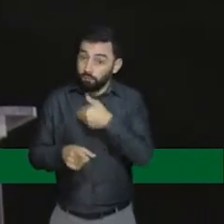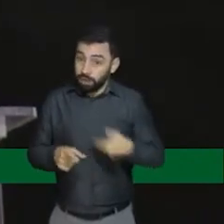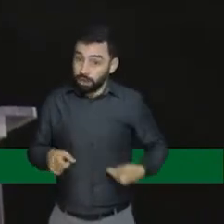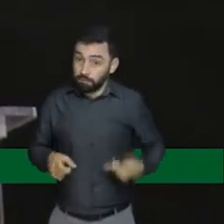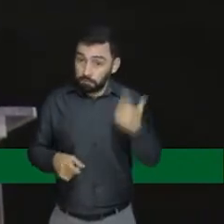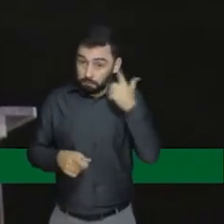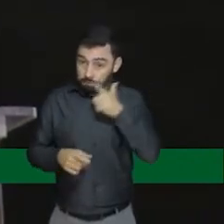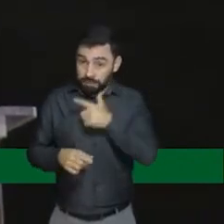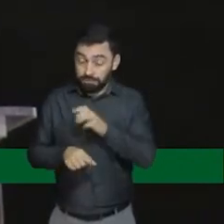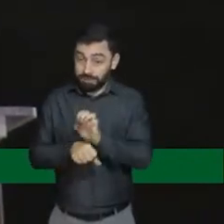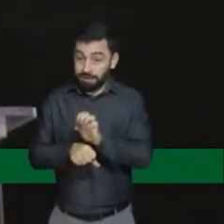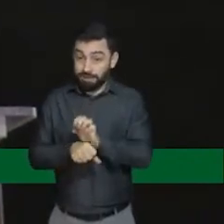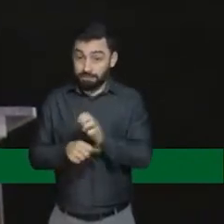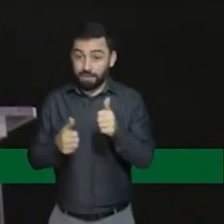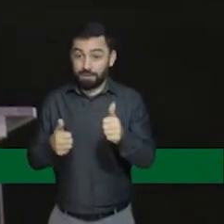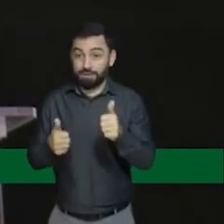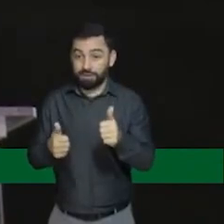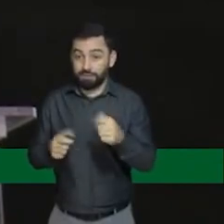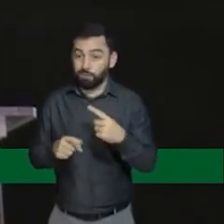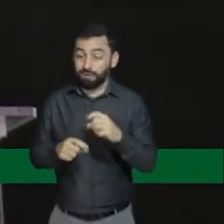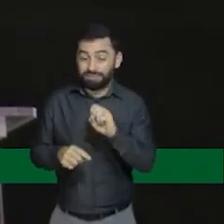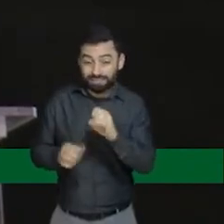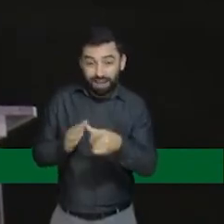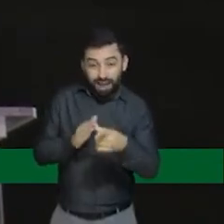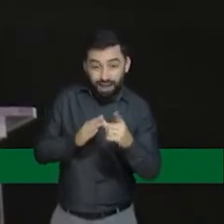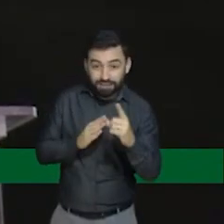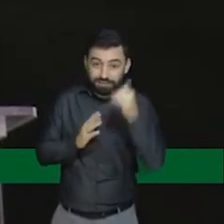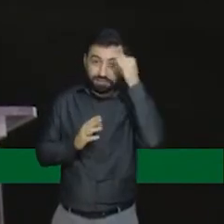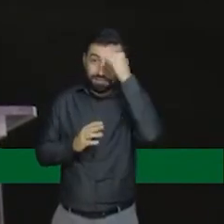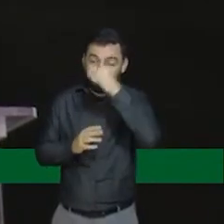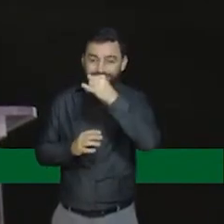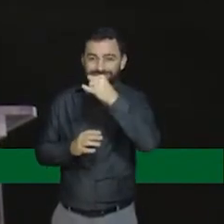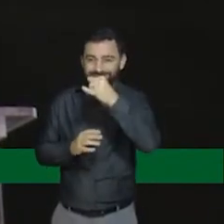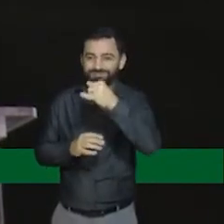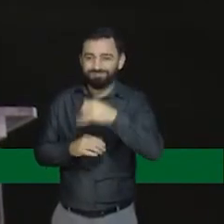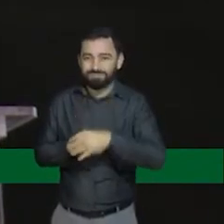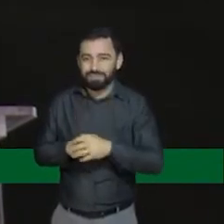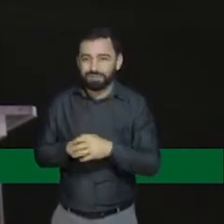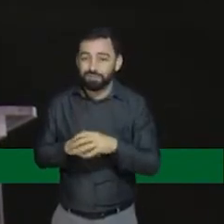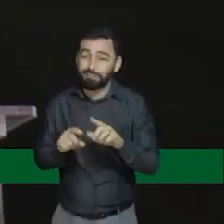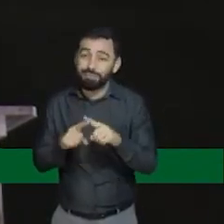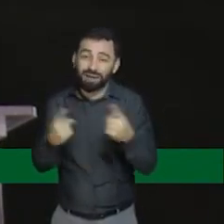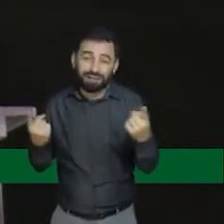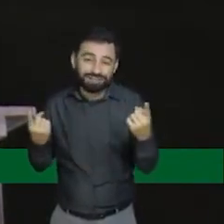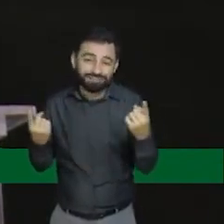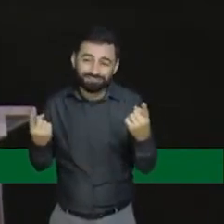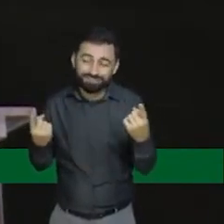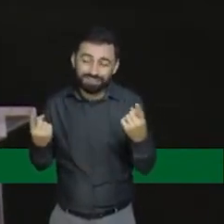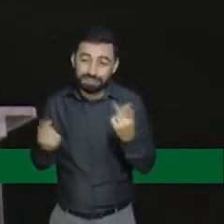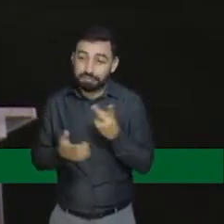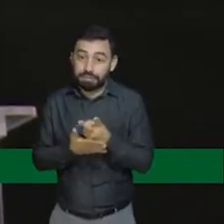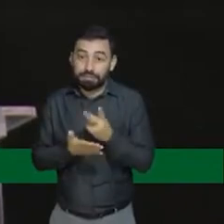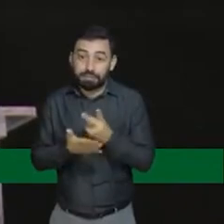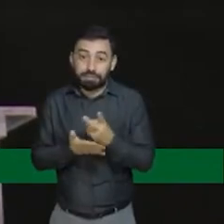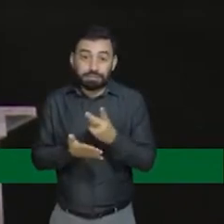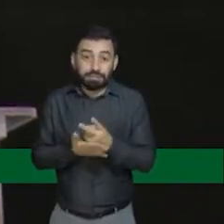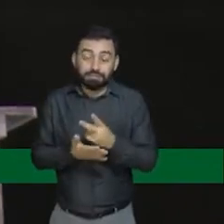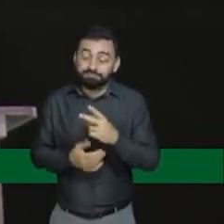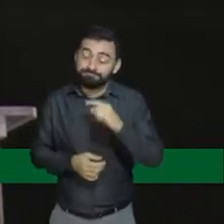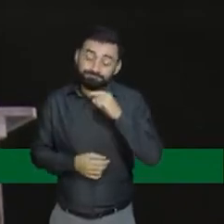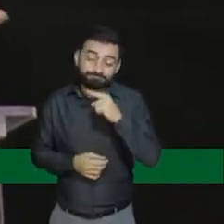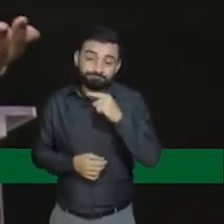Todos ganham quando a prevenção acontece. Mas nem sempre A prevenção